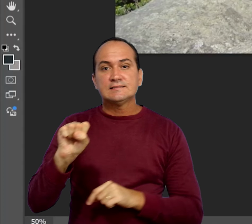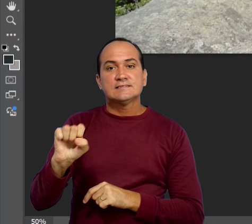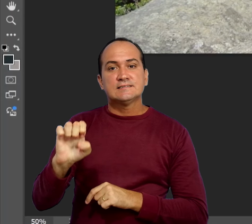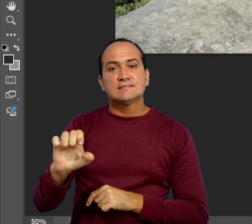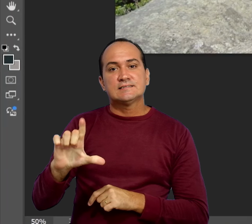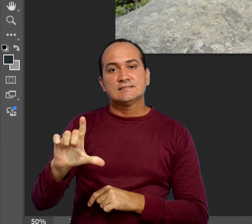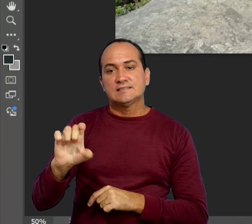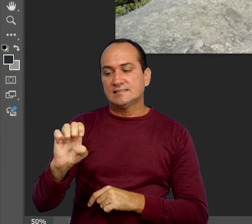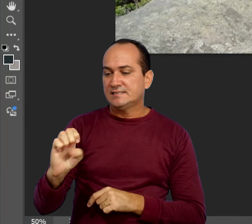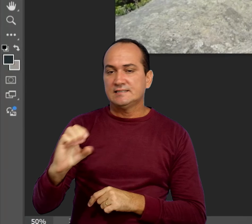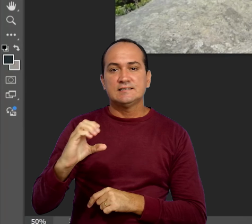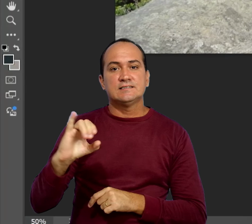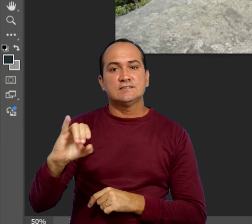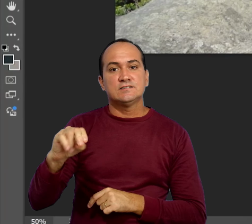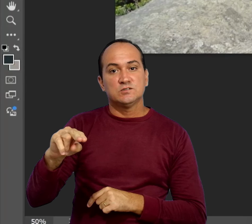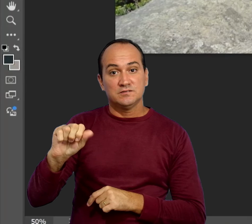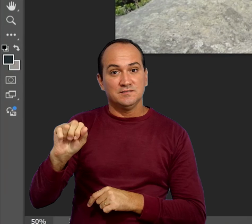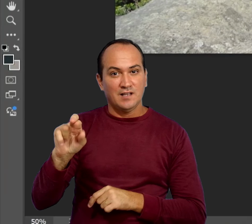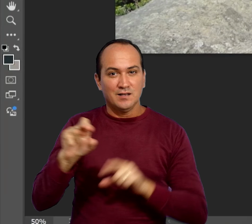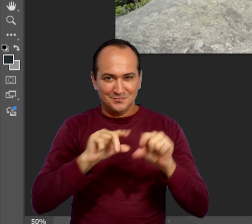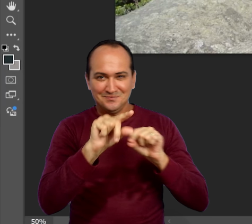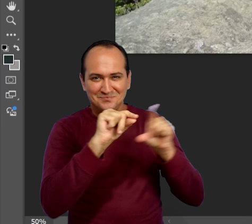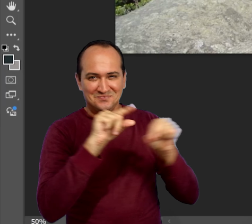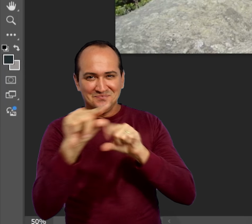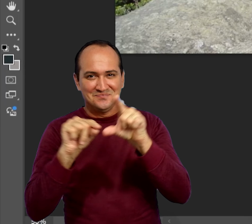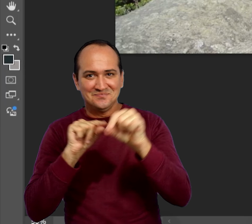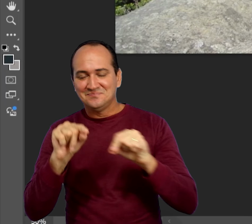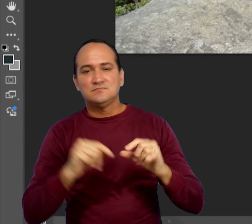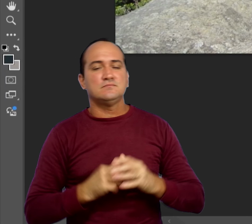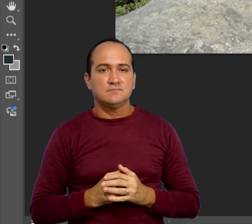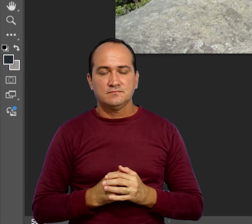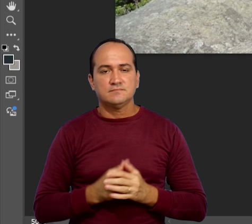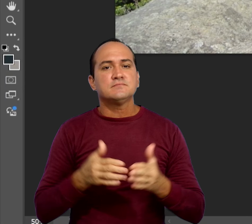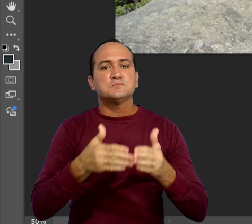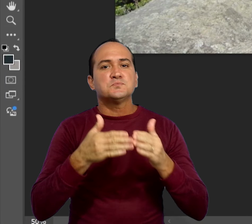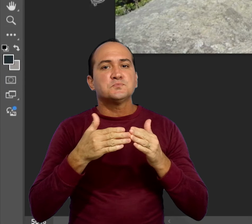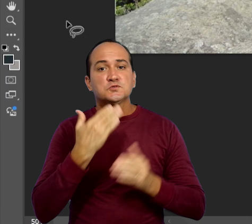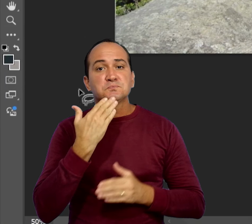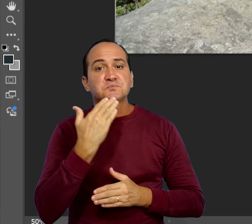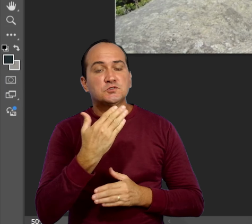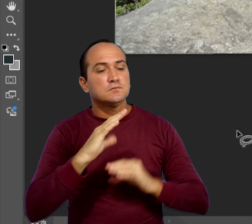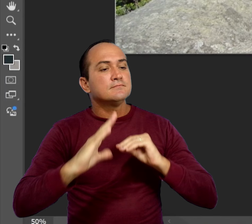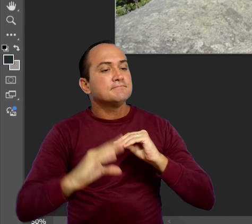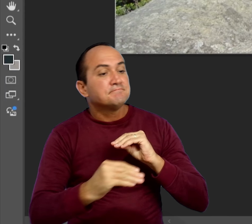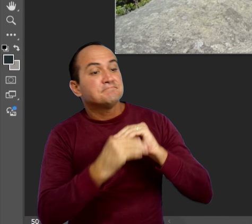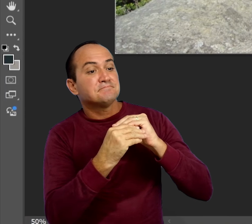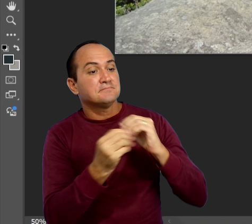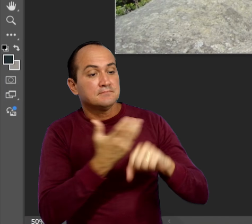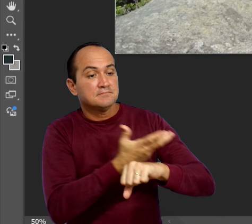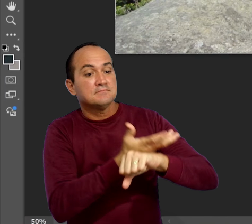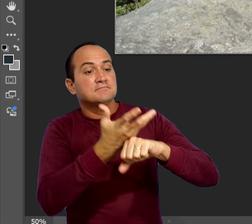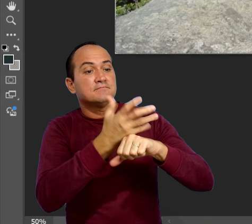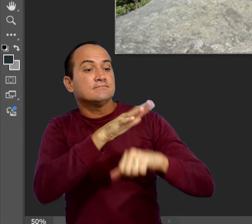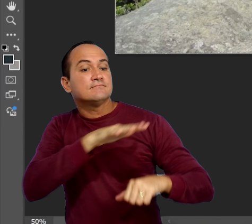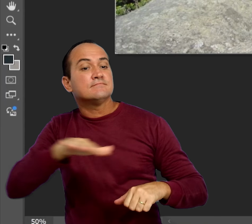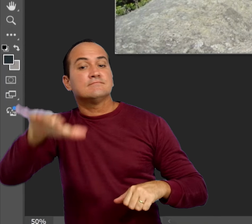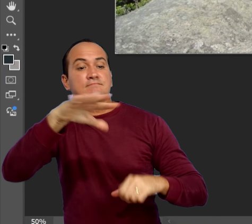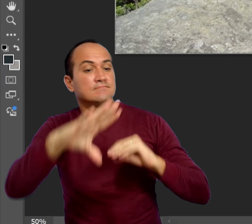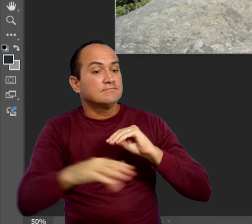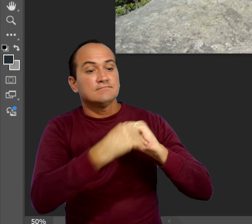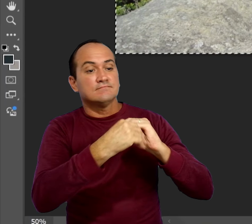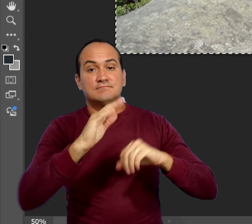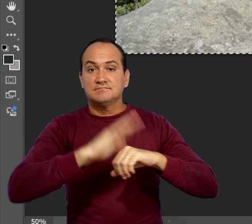essa parte aqui de baixo, né, e vou pedir para ele acrescentar vegetação